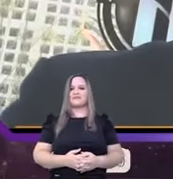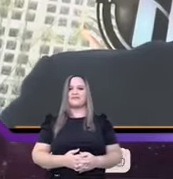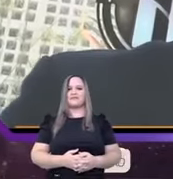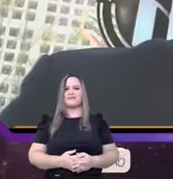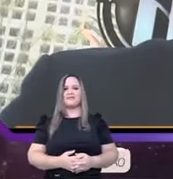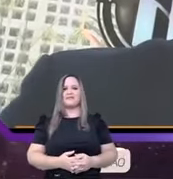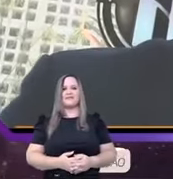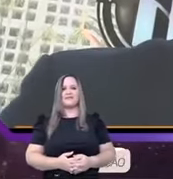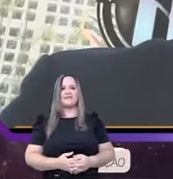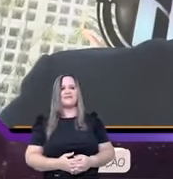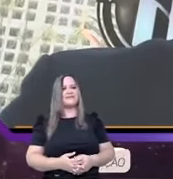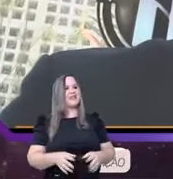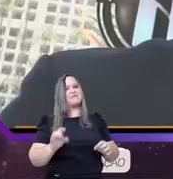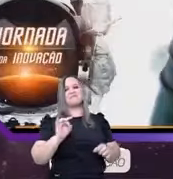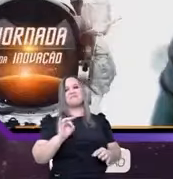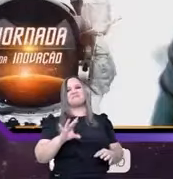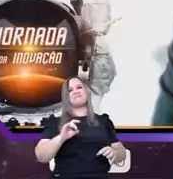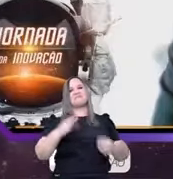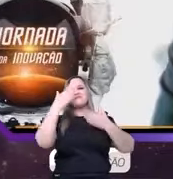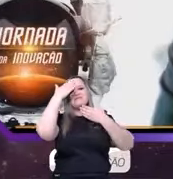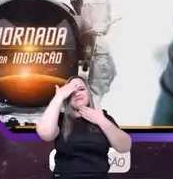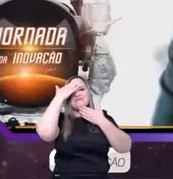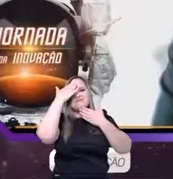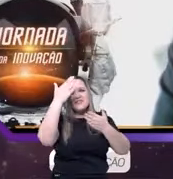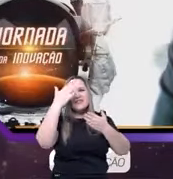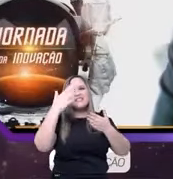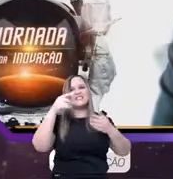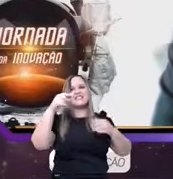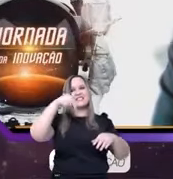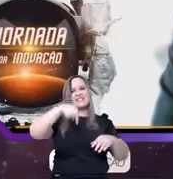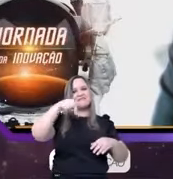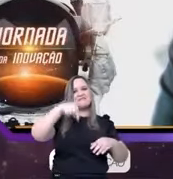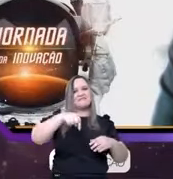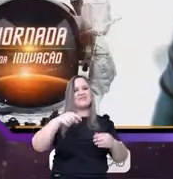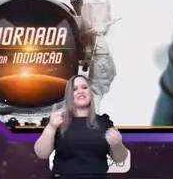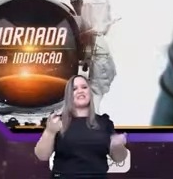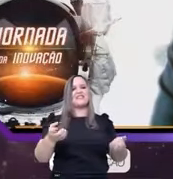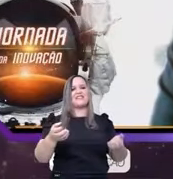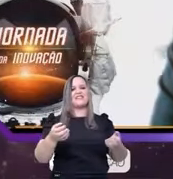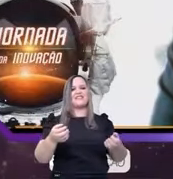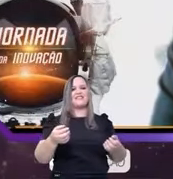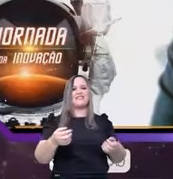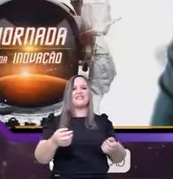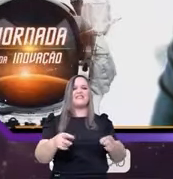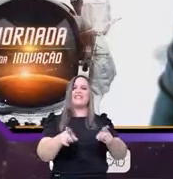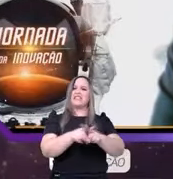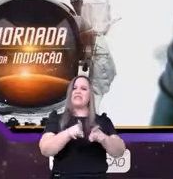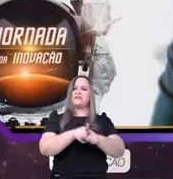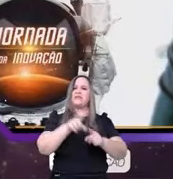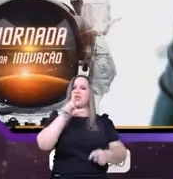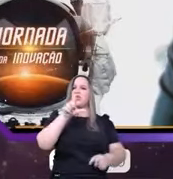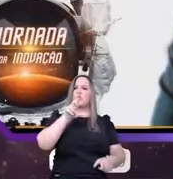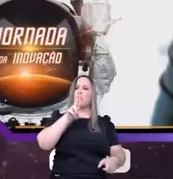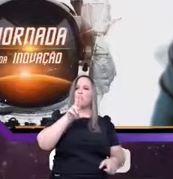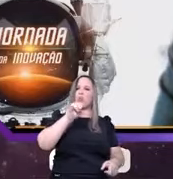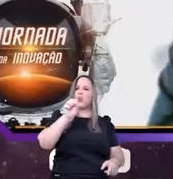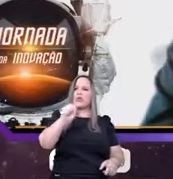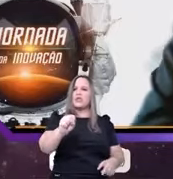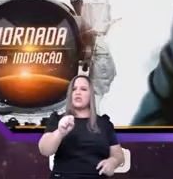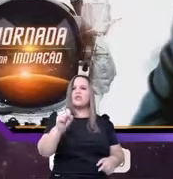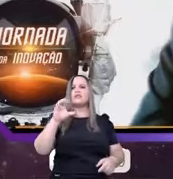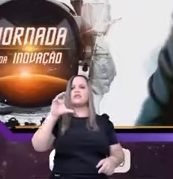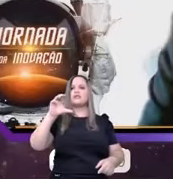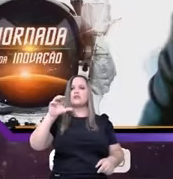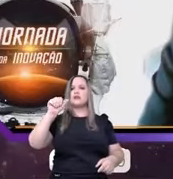Bom, é só agradecer a oportunidade, a você, agradecer ao Luiz e ao Cândido, né,